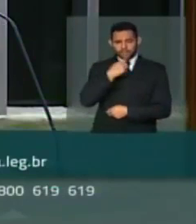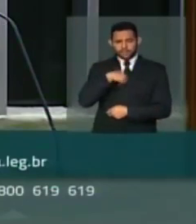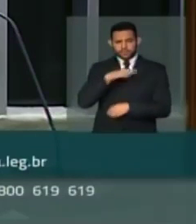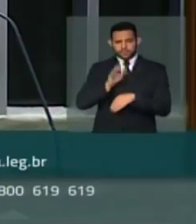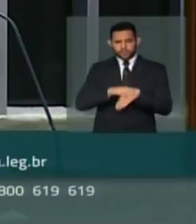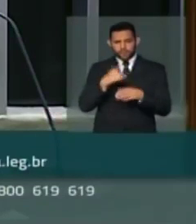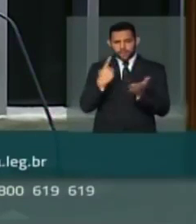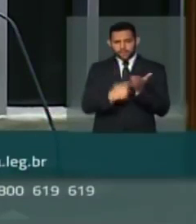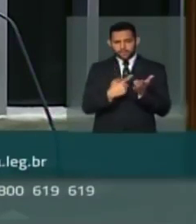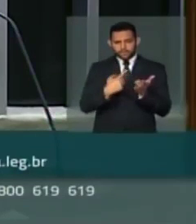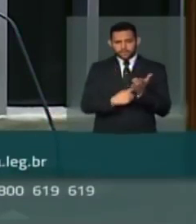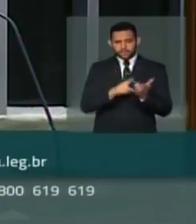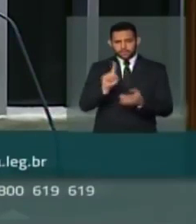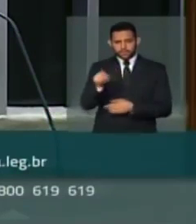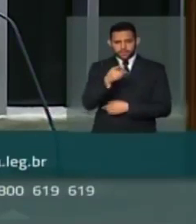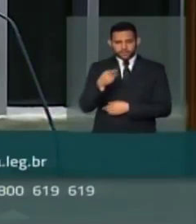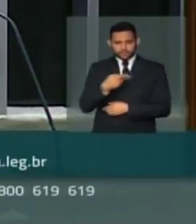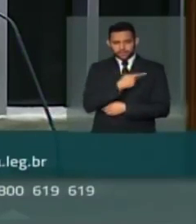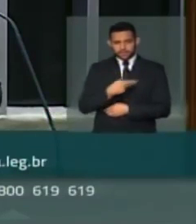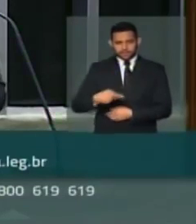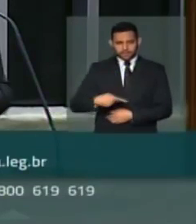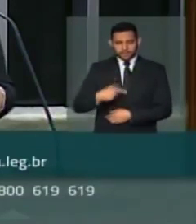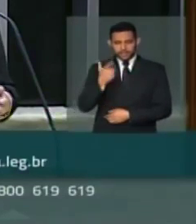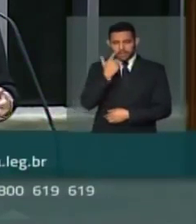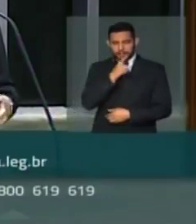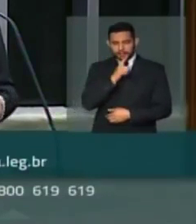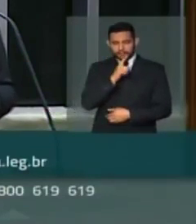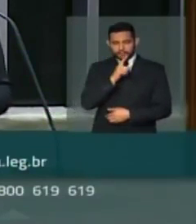com o compromisso do nosso ex-presidente, ela foi